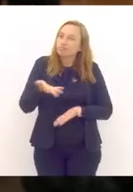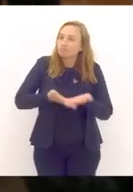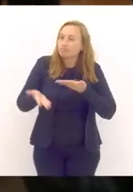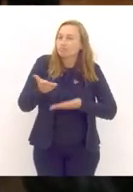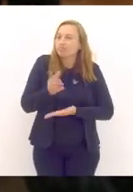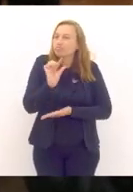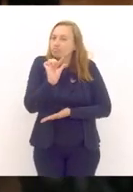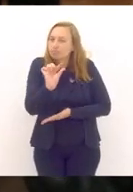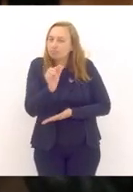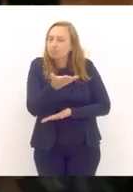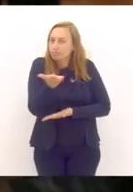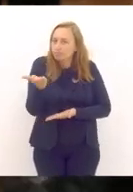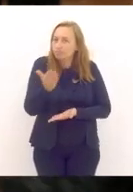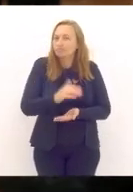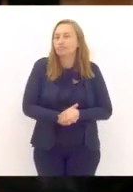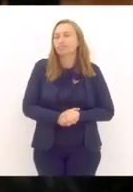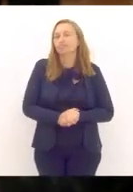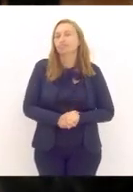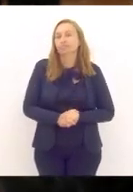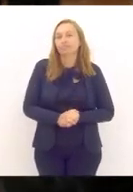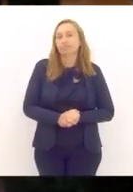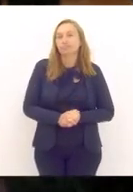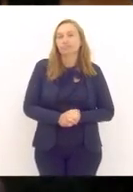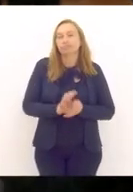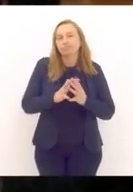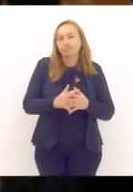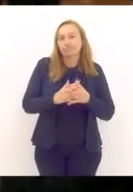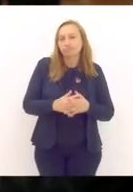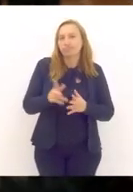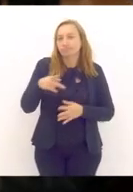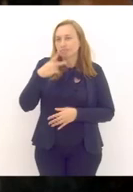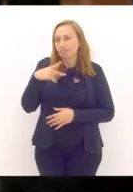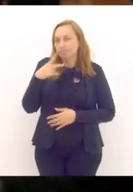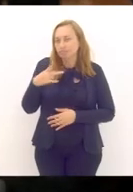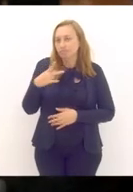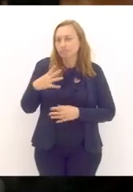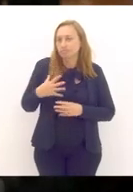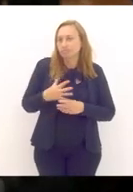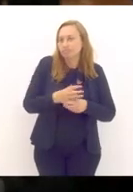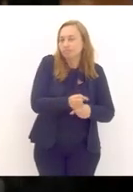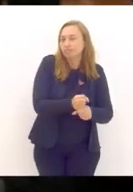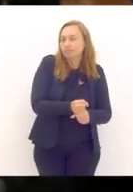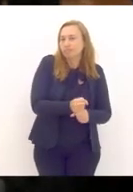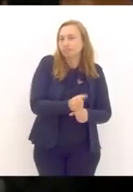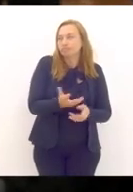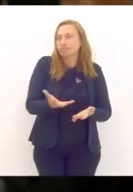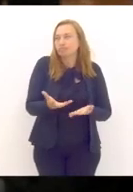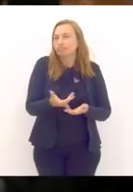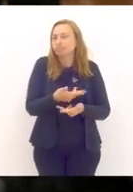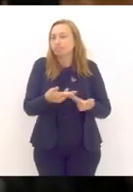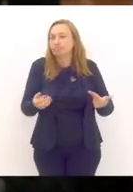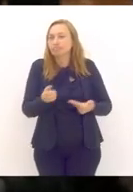pouco disso, porque é complicado quando a gente fala da questão contábil e ela é muito número e me dá um pouco